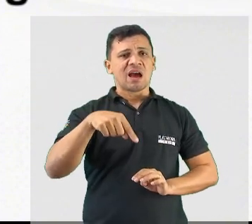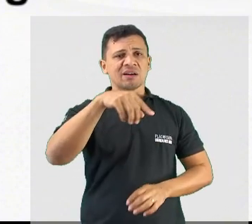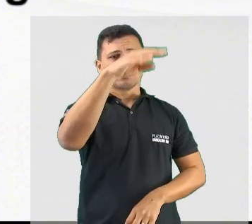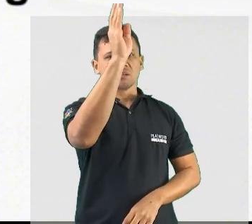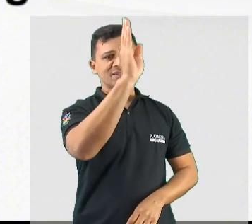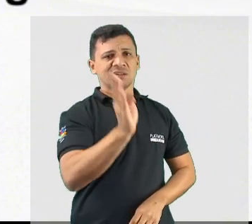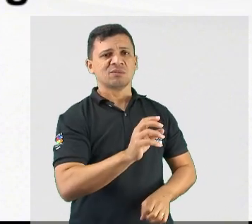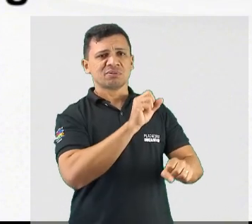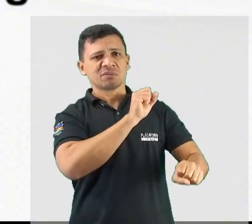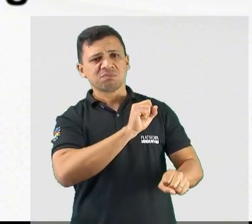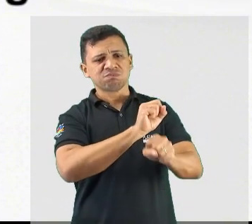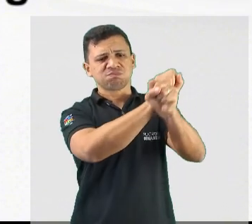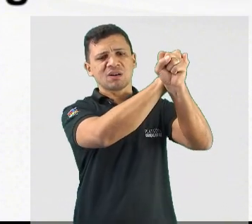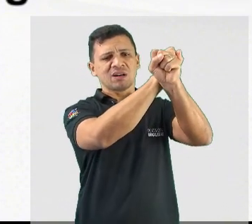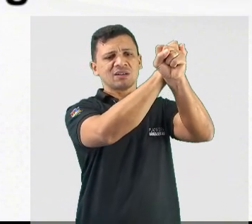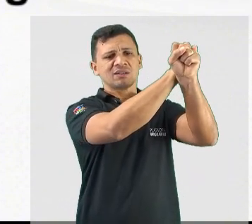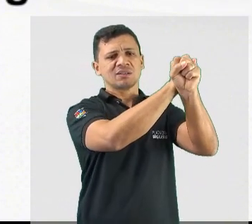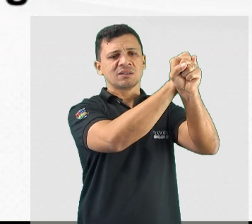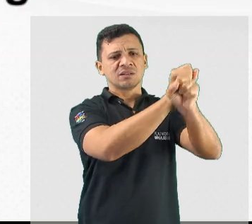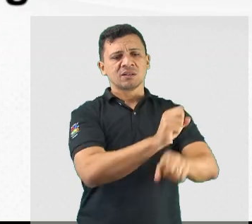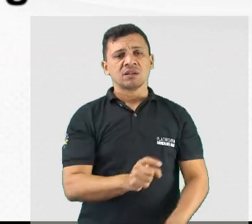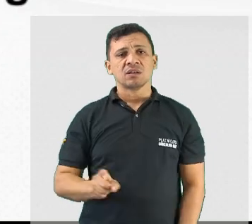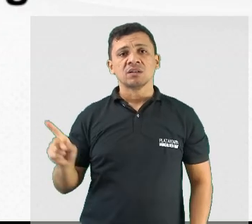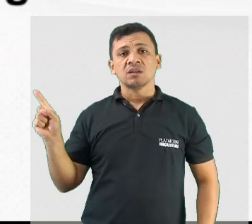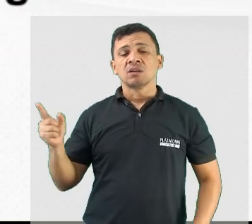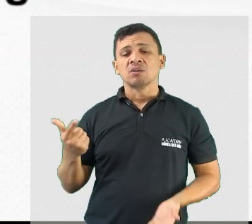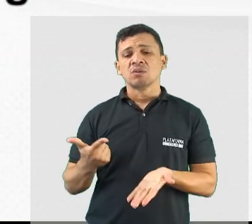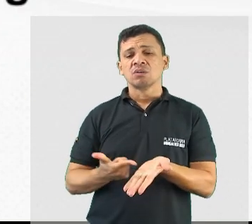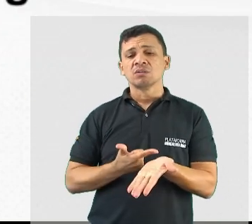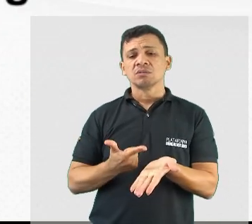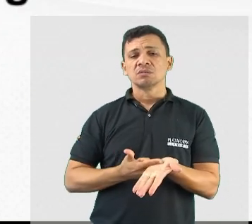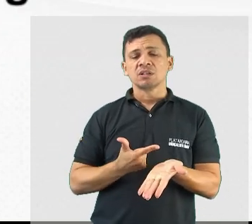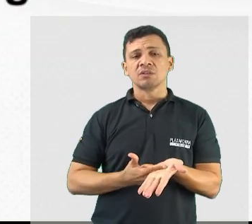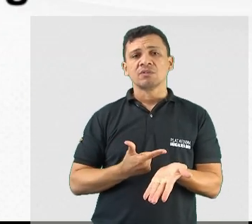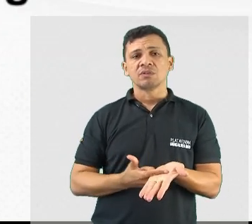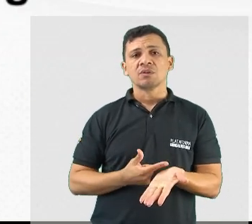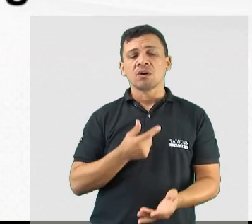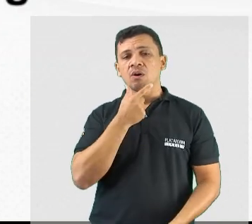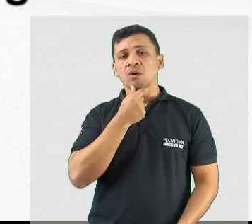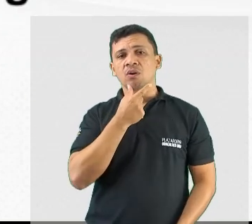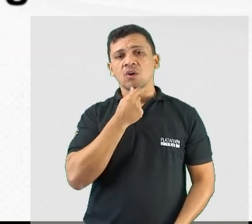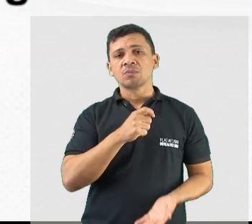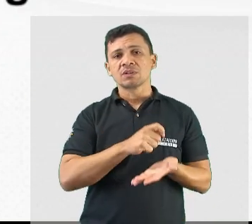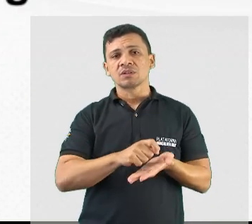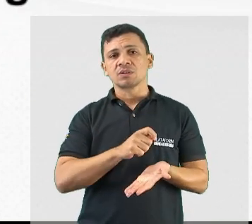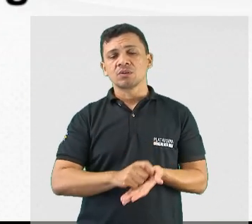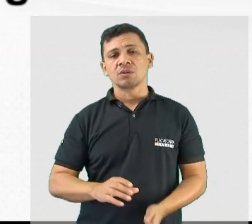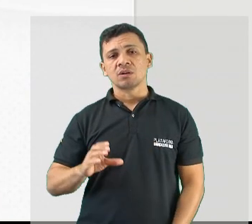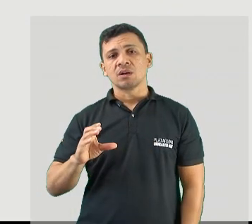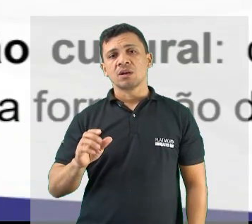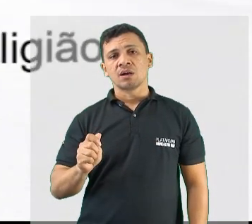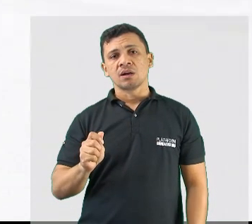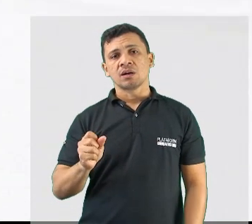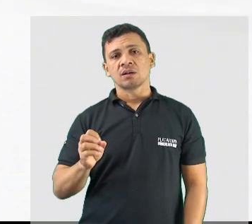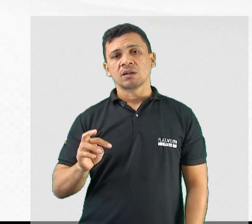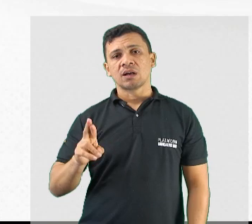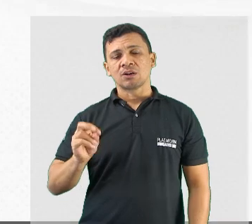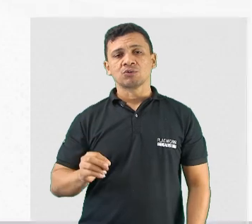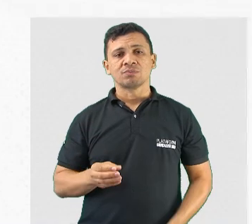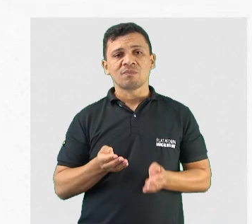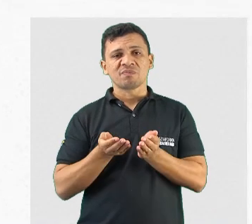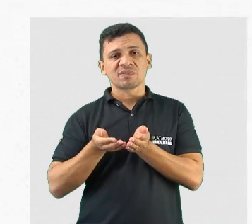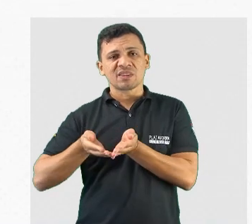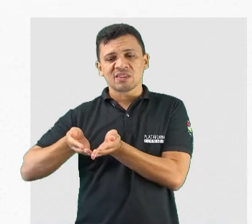aqui faz parte, inclusive, do conceito do livro do Castro Alves, Navio Negreiro, né? Pois é, gente. Tem fotos, inclusive, que